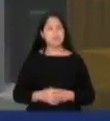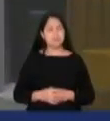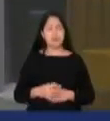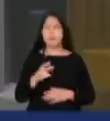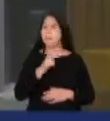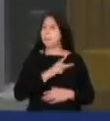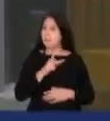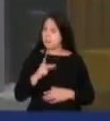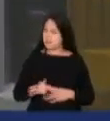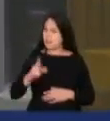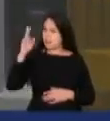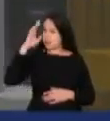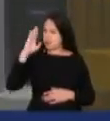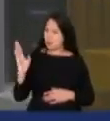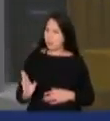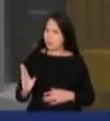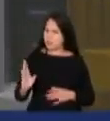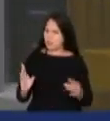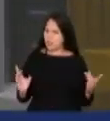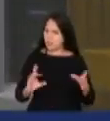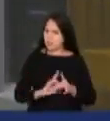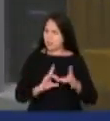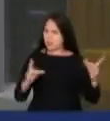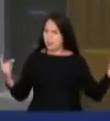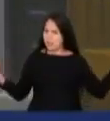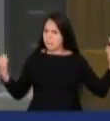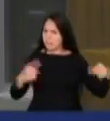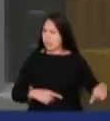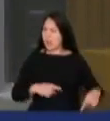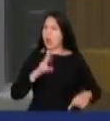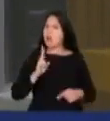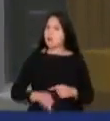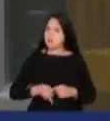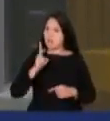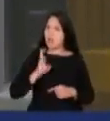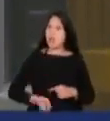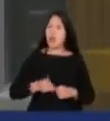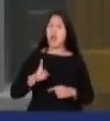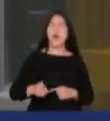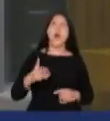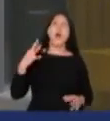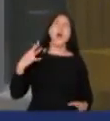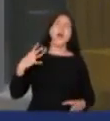mexe, ameaça a democracia. Reuniu-se com 70